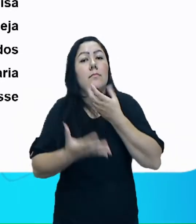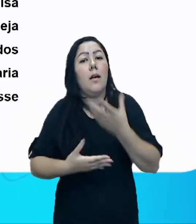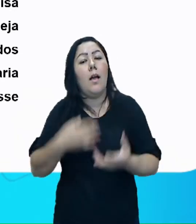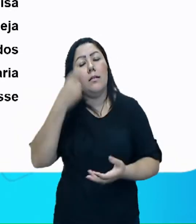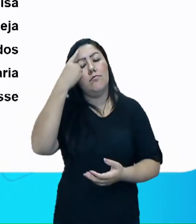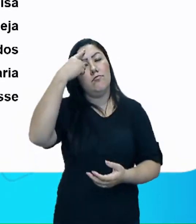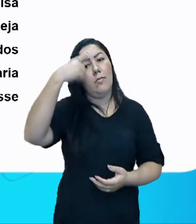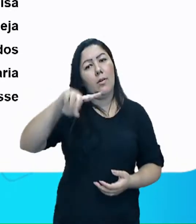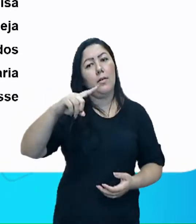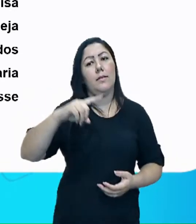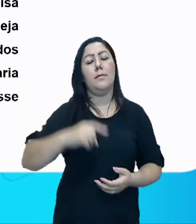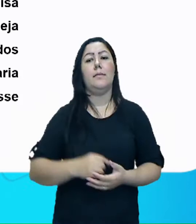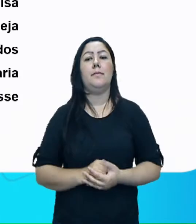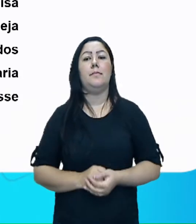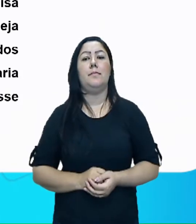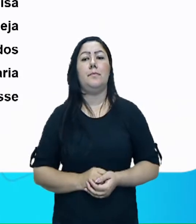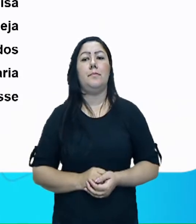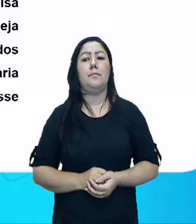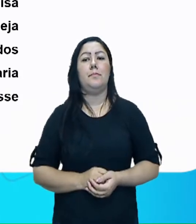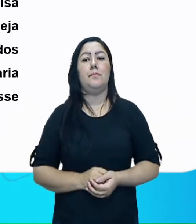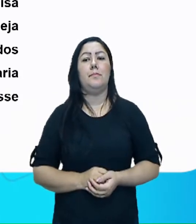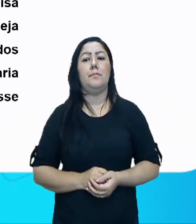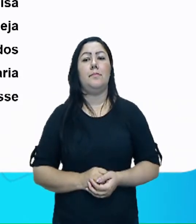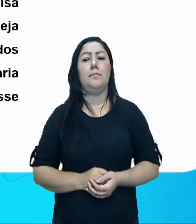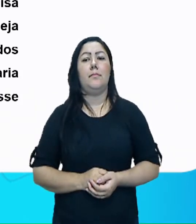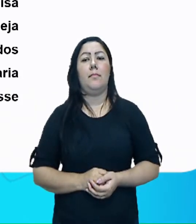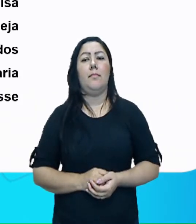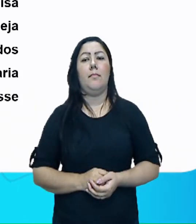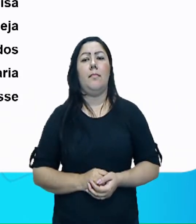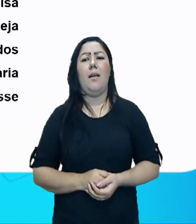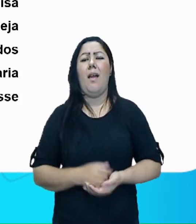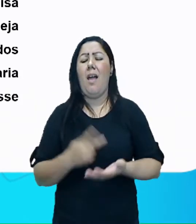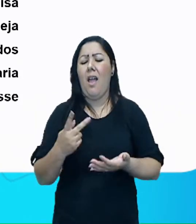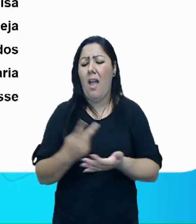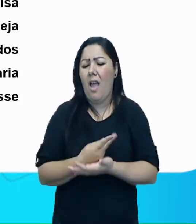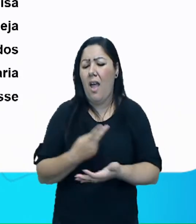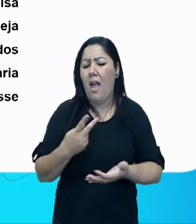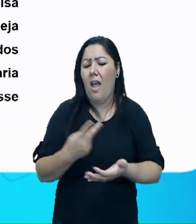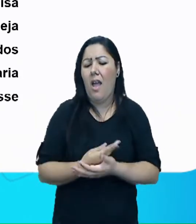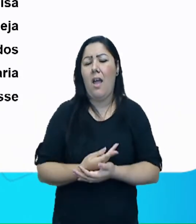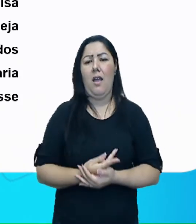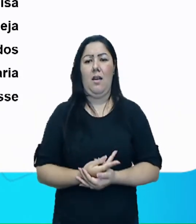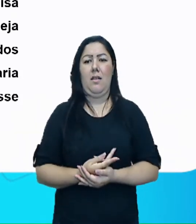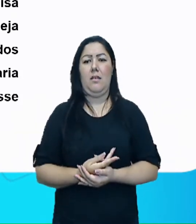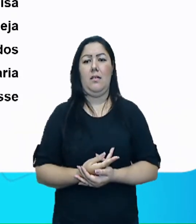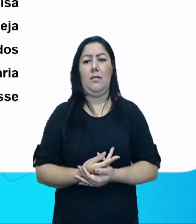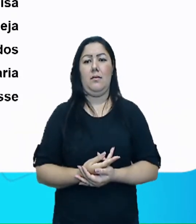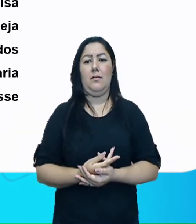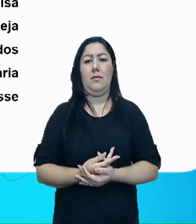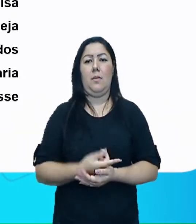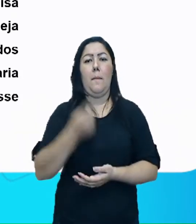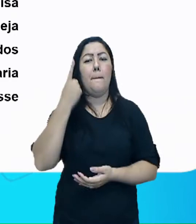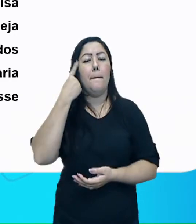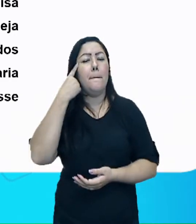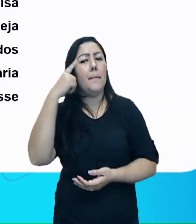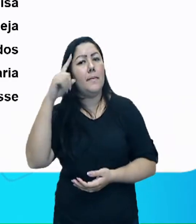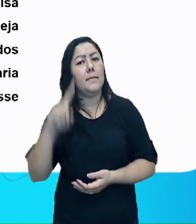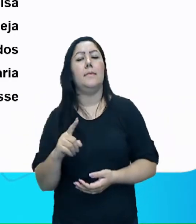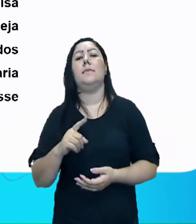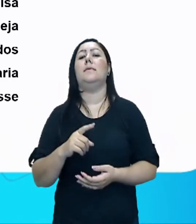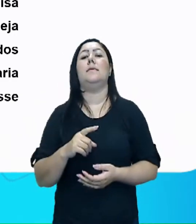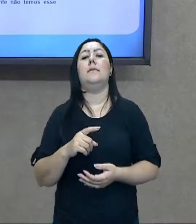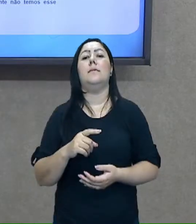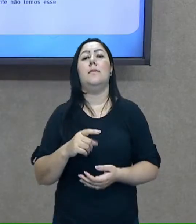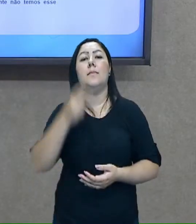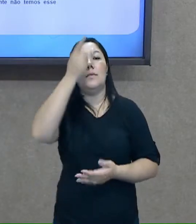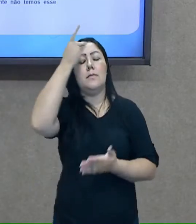ideia. Nada mais incorreto. Essa é a ideia do autor, isso é o que ele pensa sobre